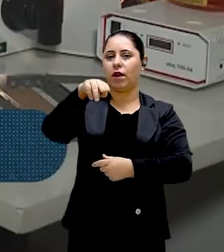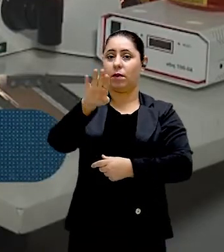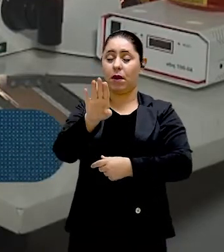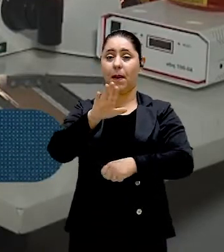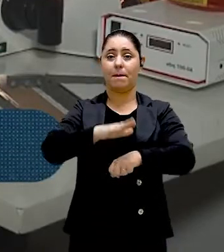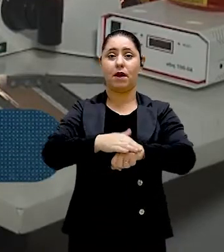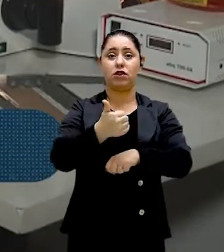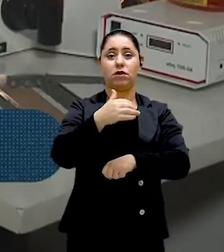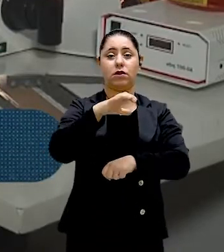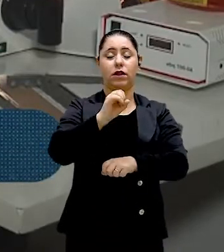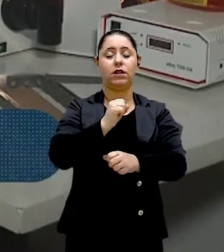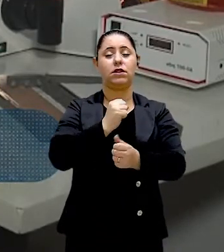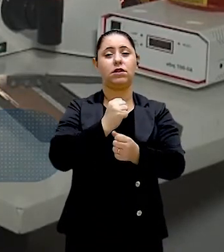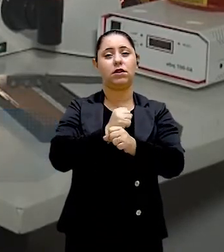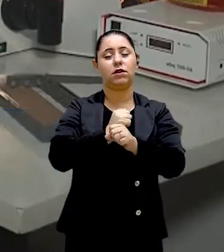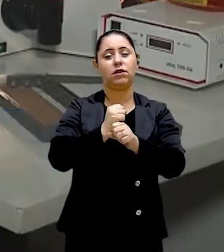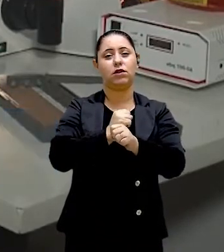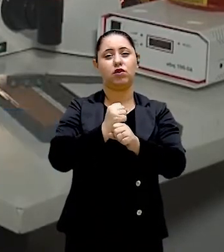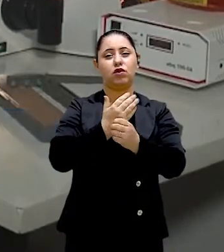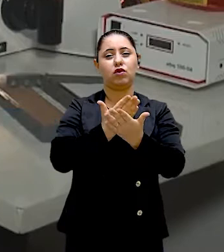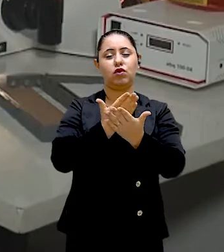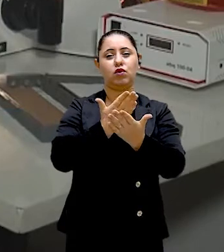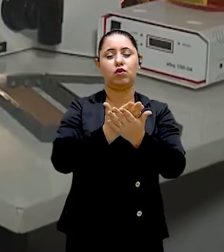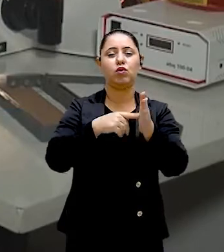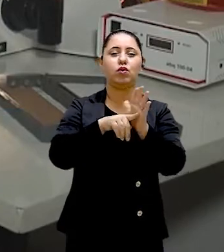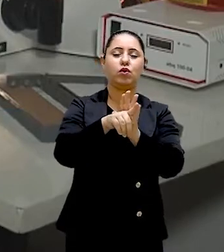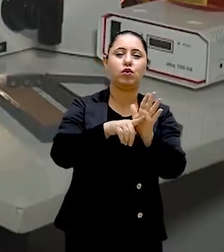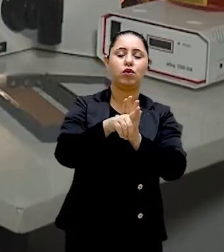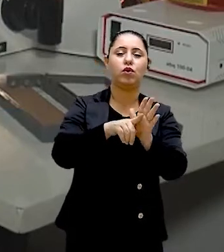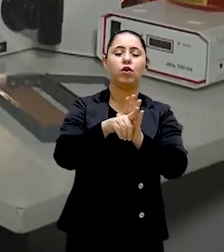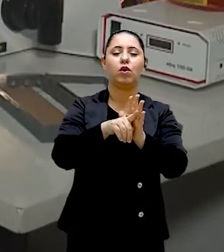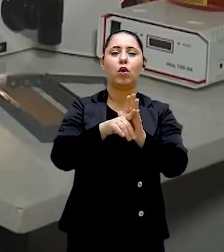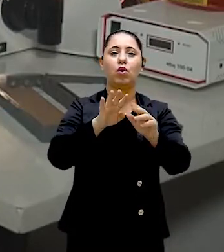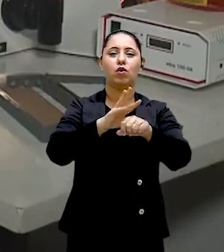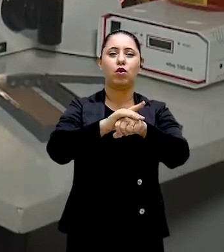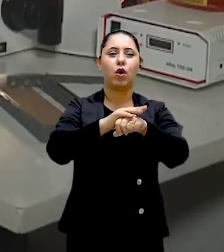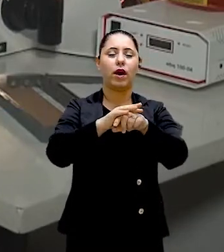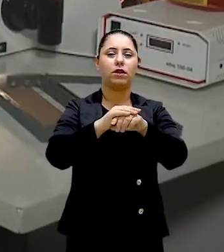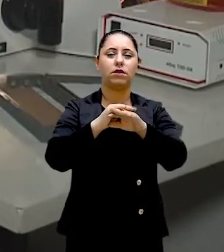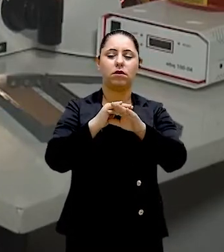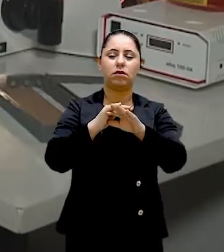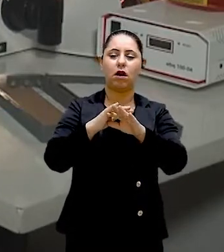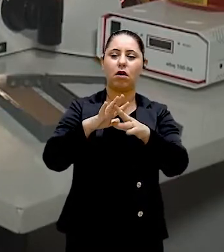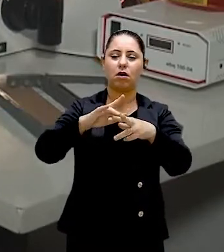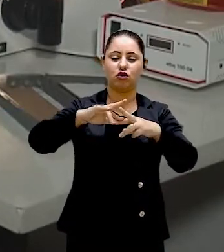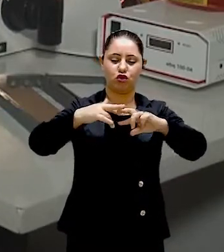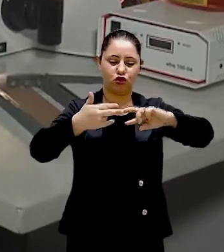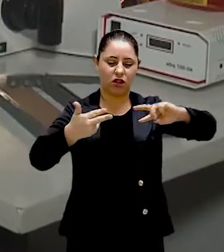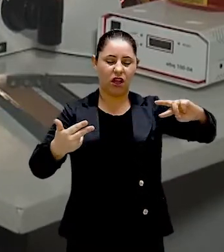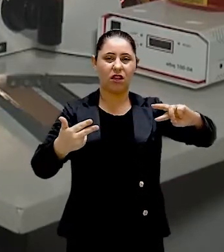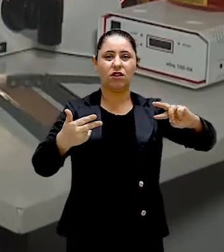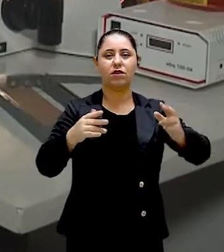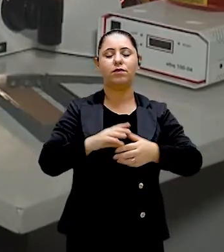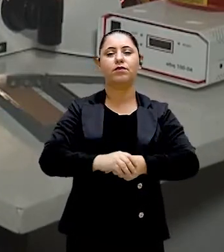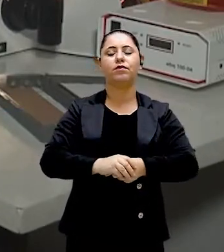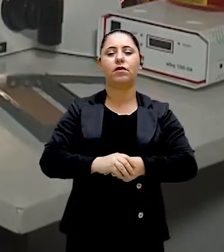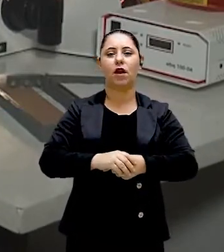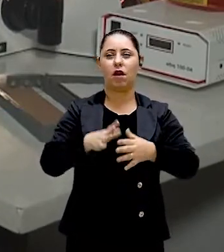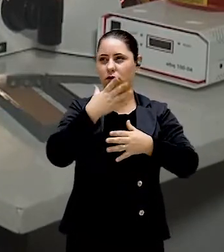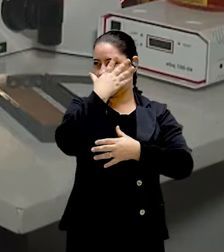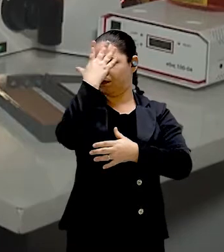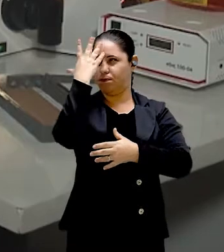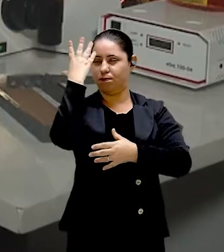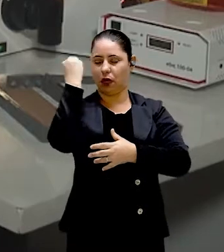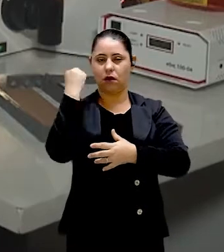estudo sobre a cura de doenças neurodegenerativas está em andamento. Doenças como Alzheimer e